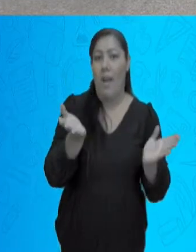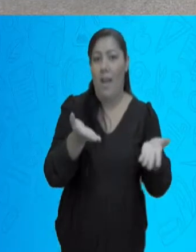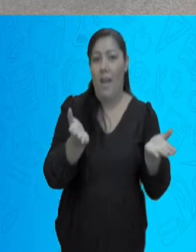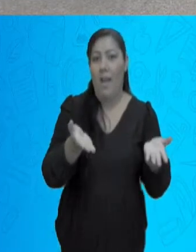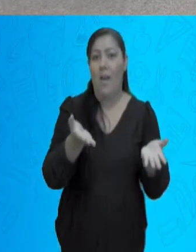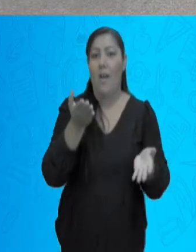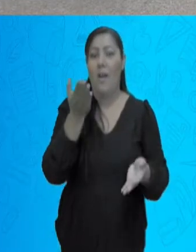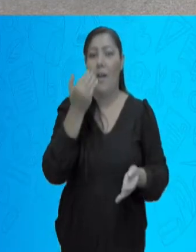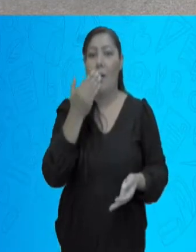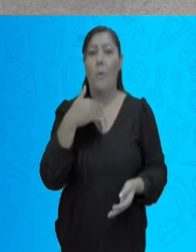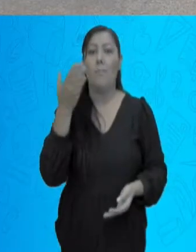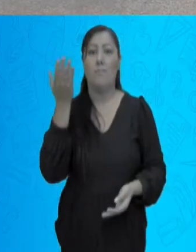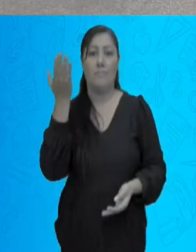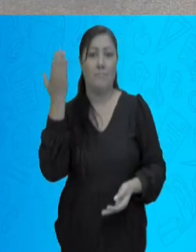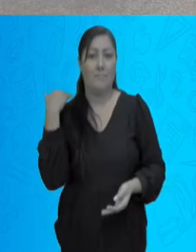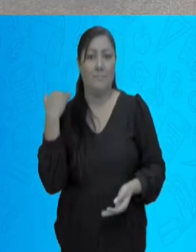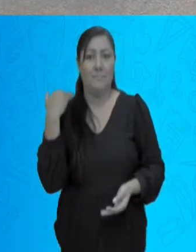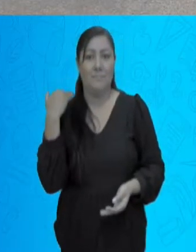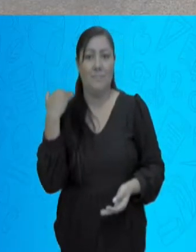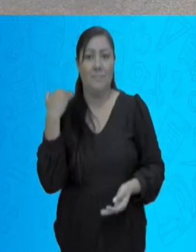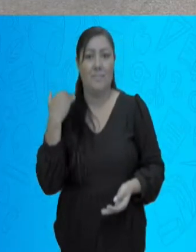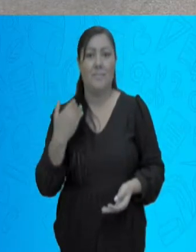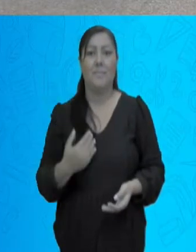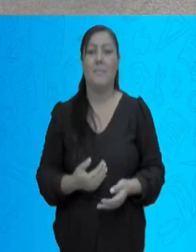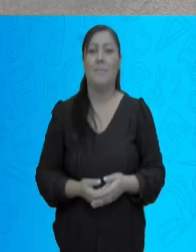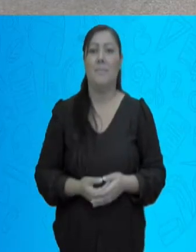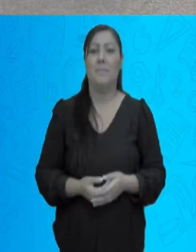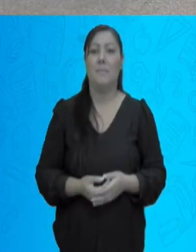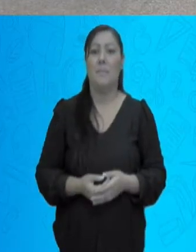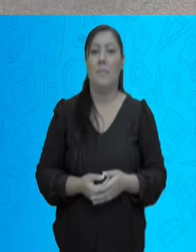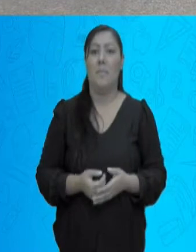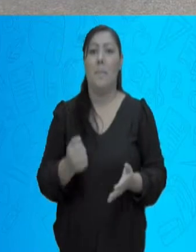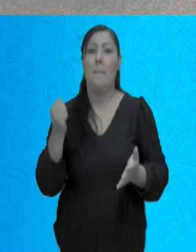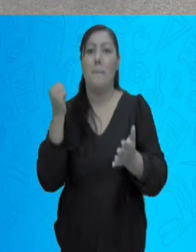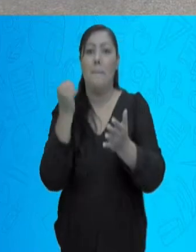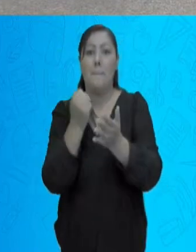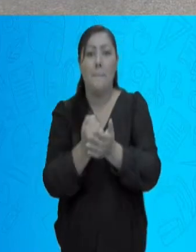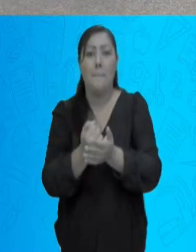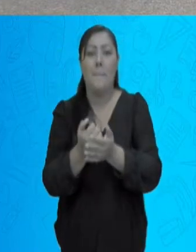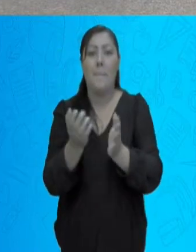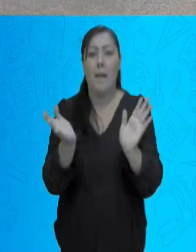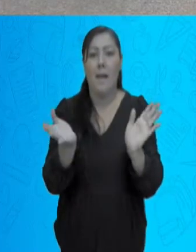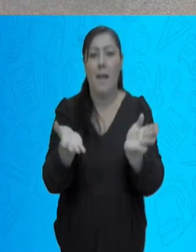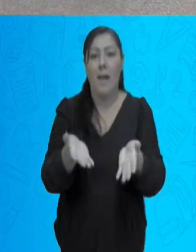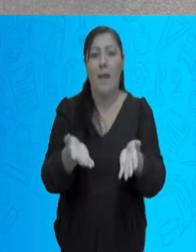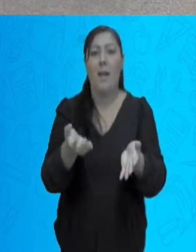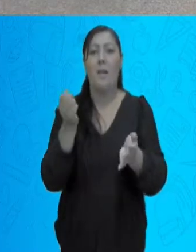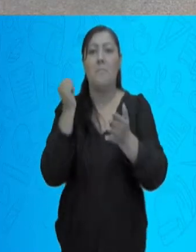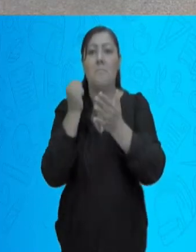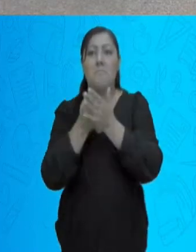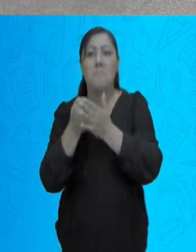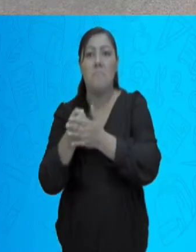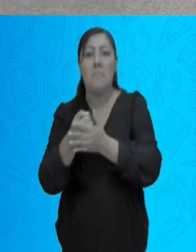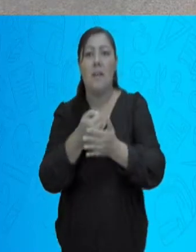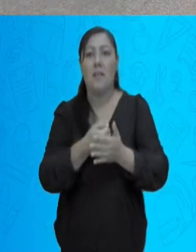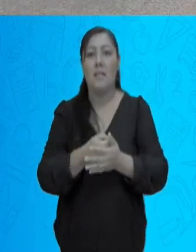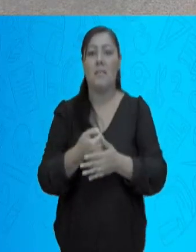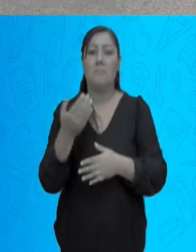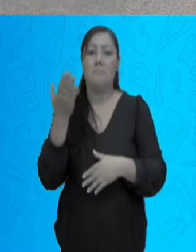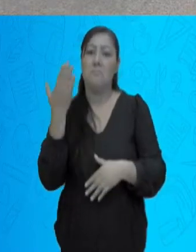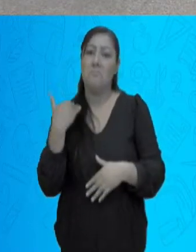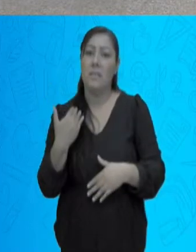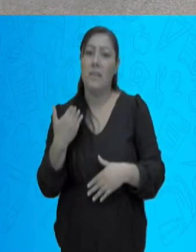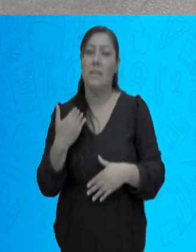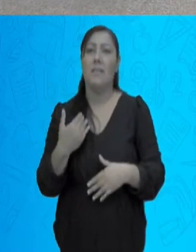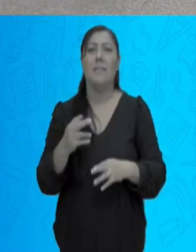Bater, bati. Fazer, fazi, que é incorreto. No